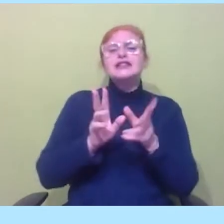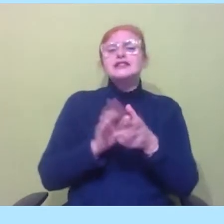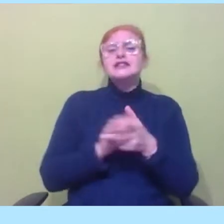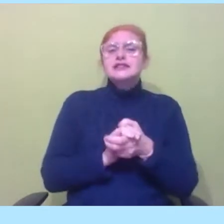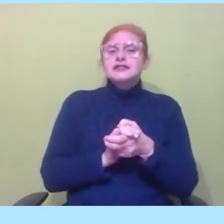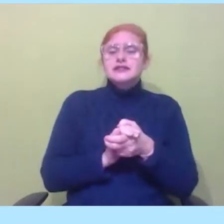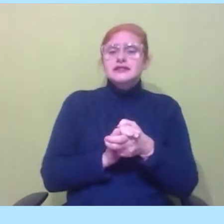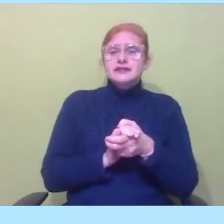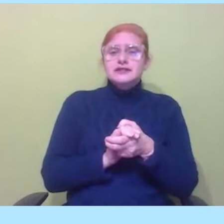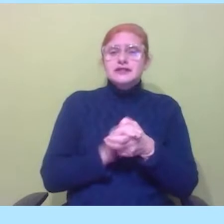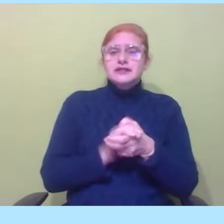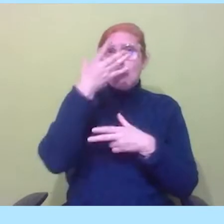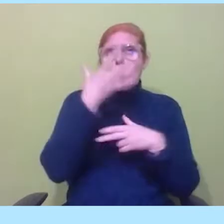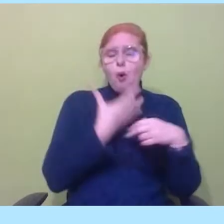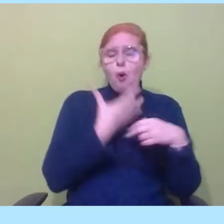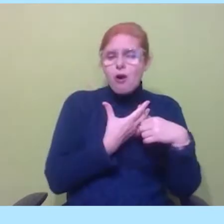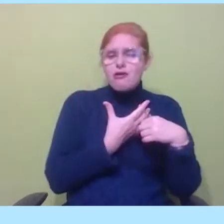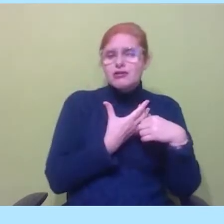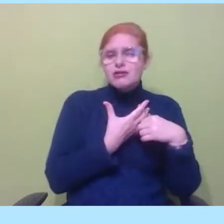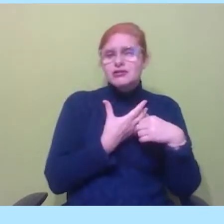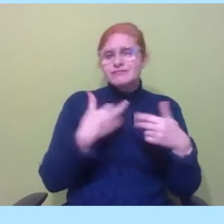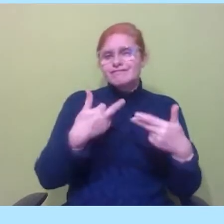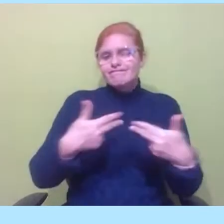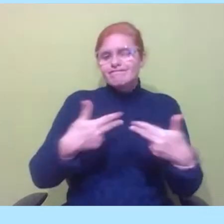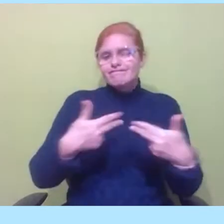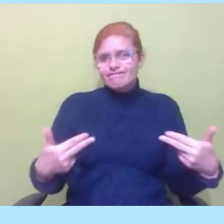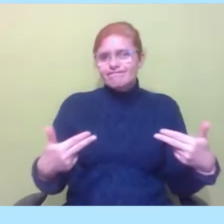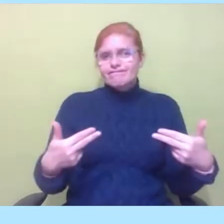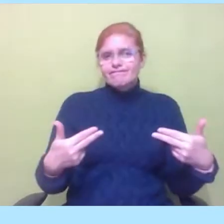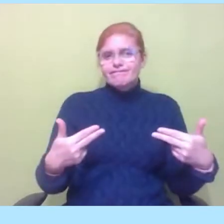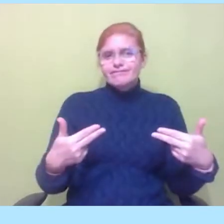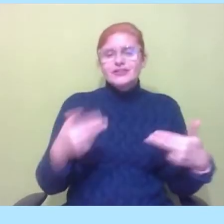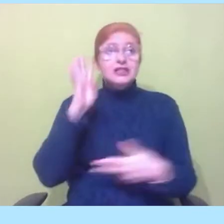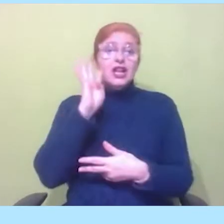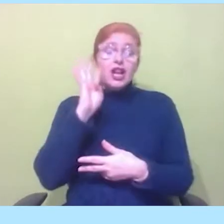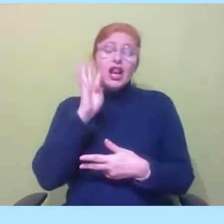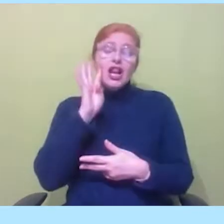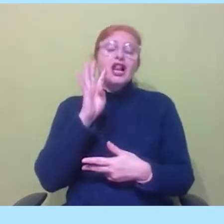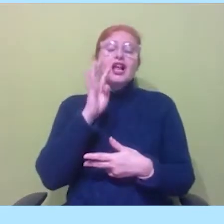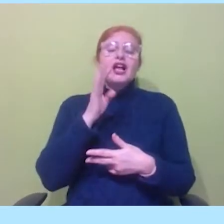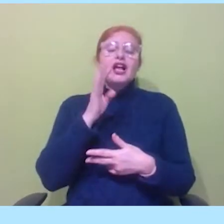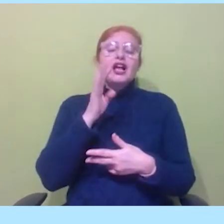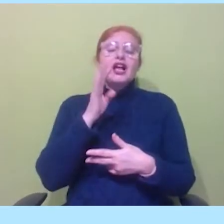é uma das coisas que seria legal a gente comentar um pouquinho mais.